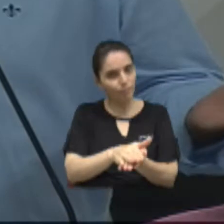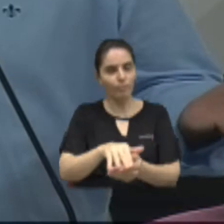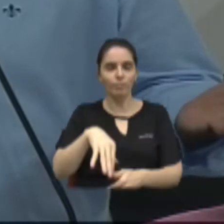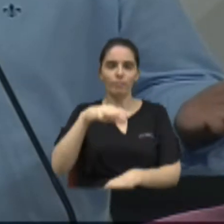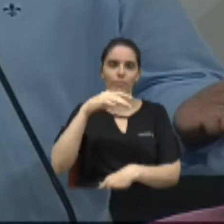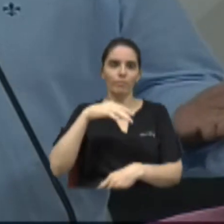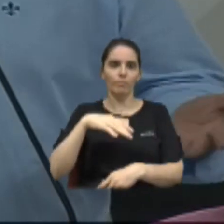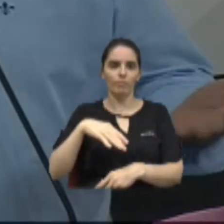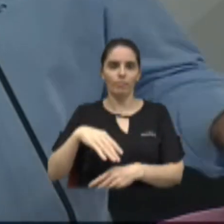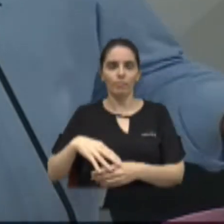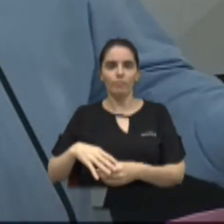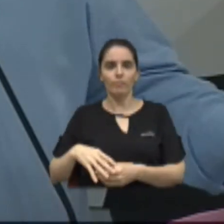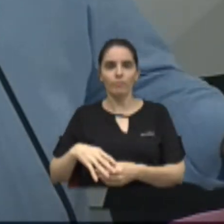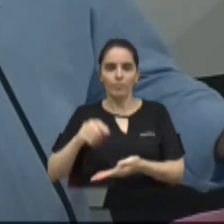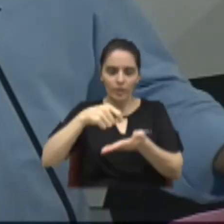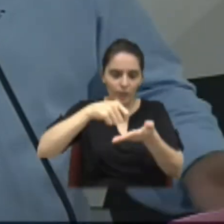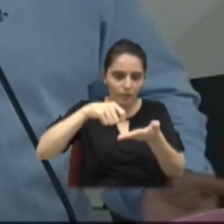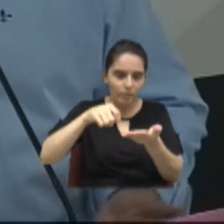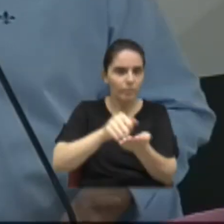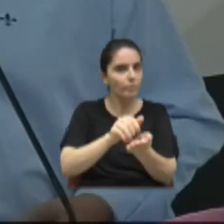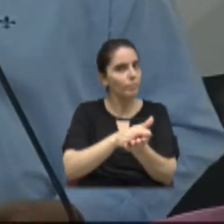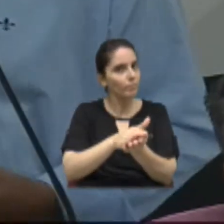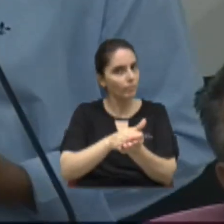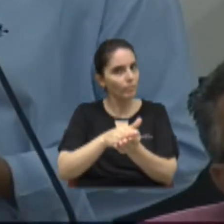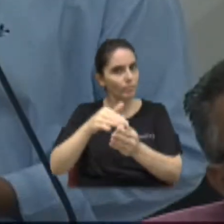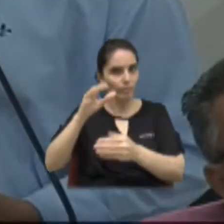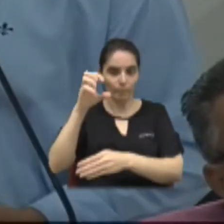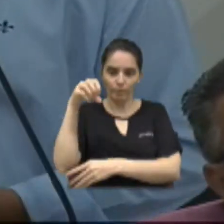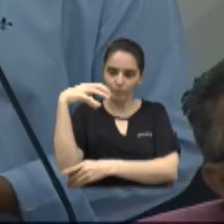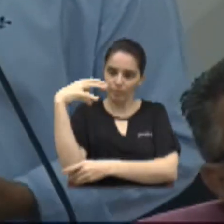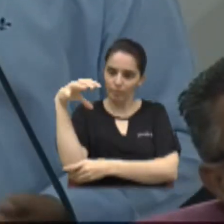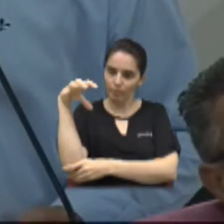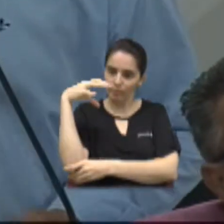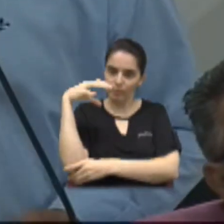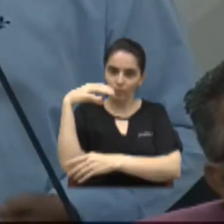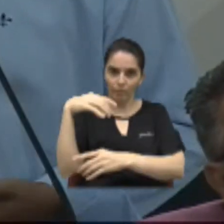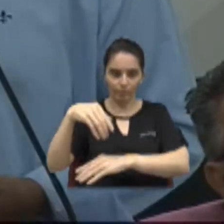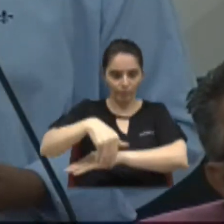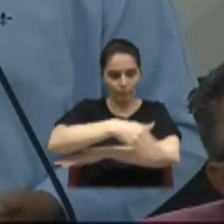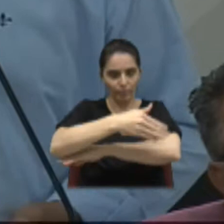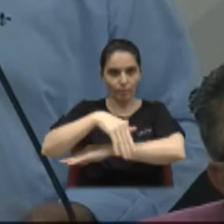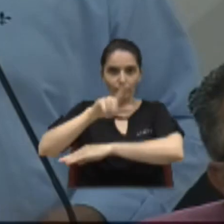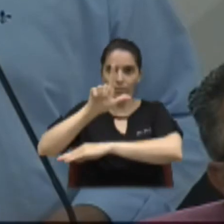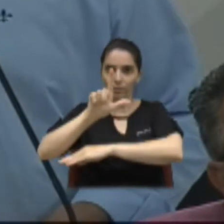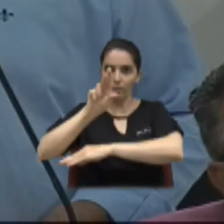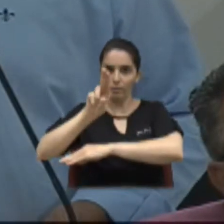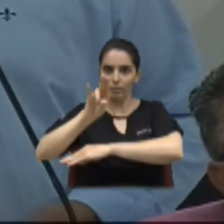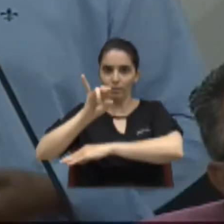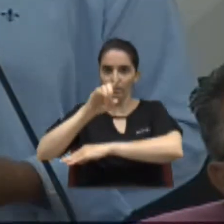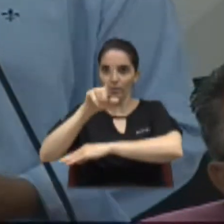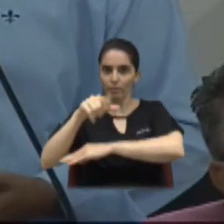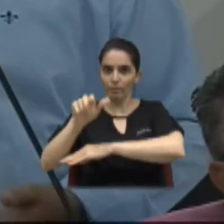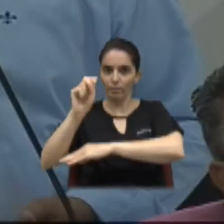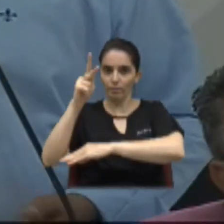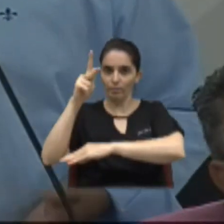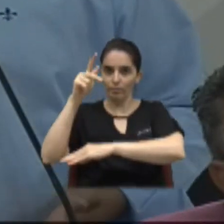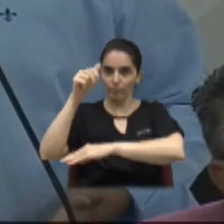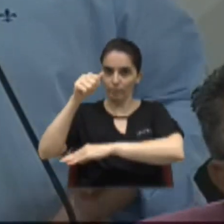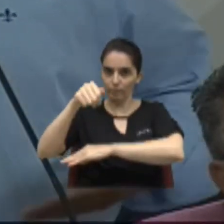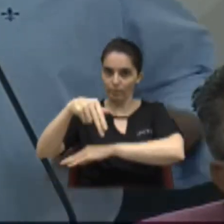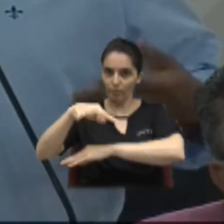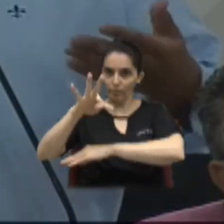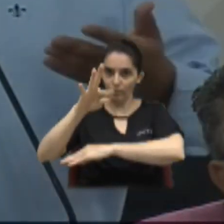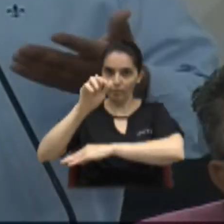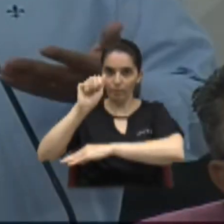na população. E esse radar da Luiz Pântano, acho que não foi só eu de vereadores, a maioria dos vereadores receberam essa reclamação. Então averigue, agora